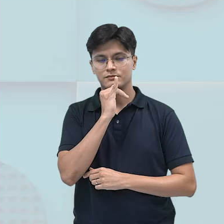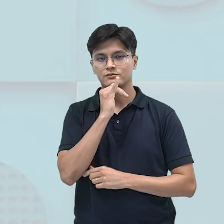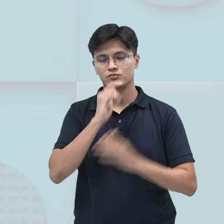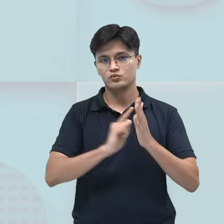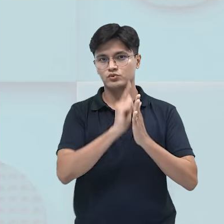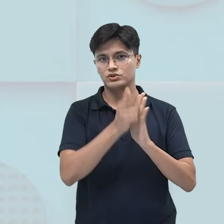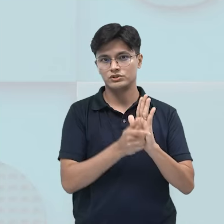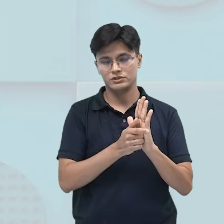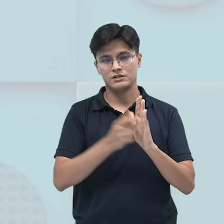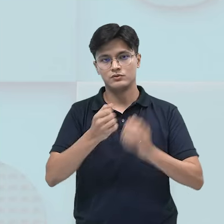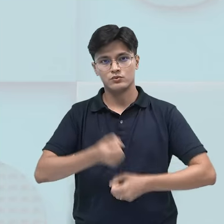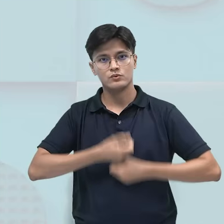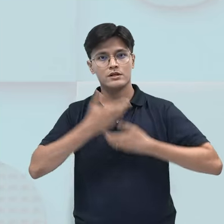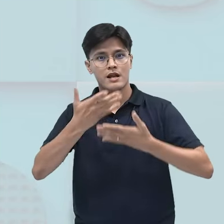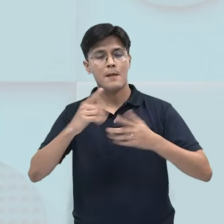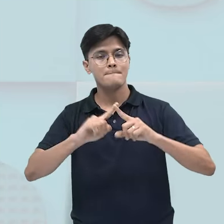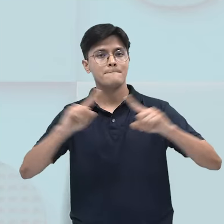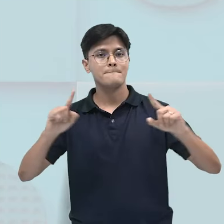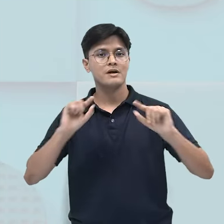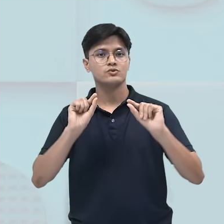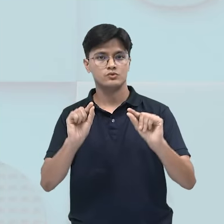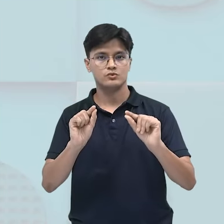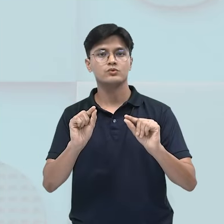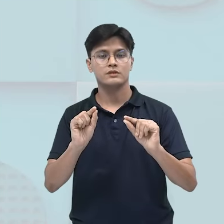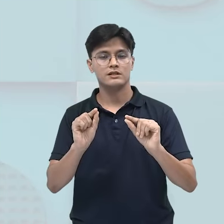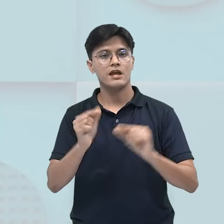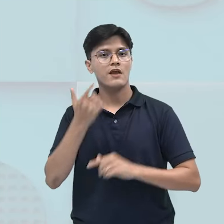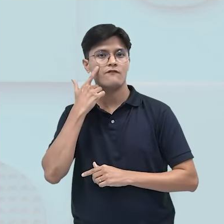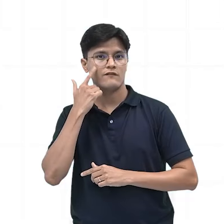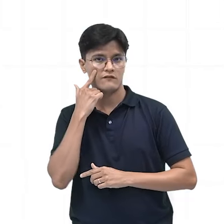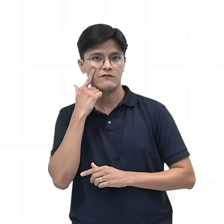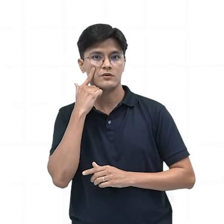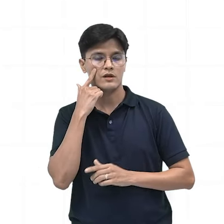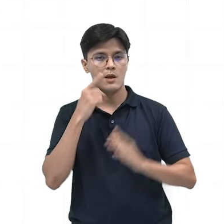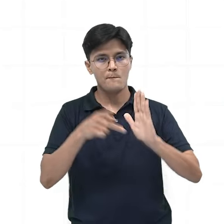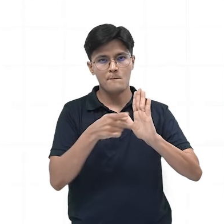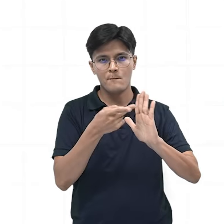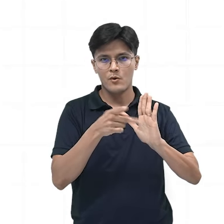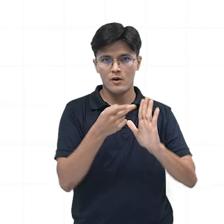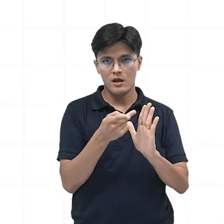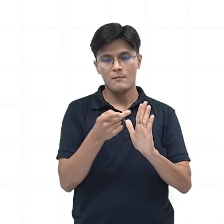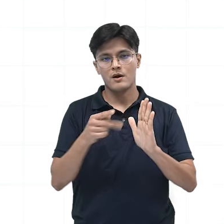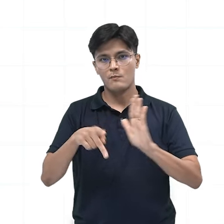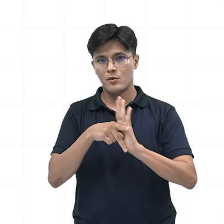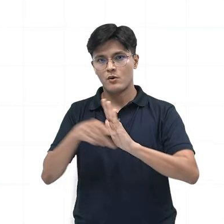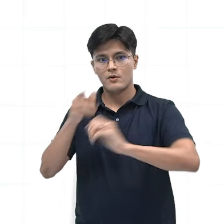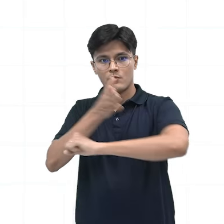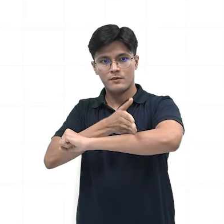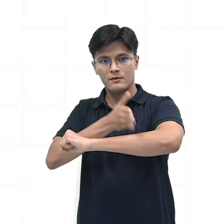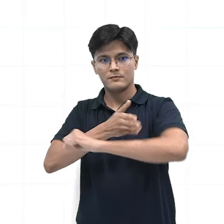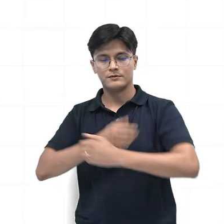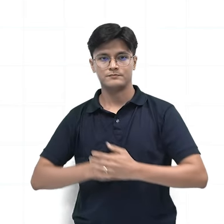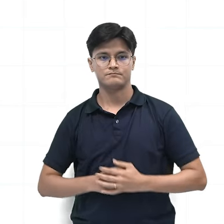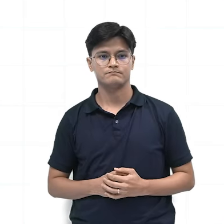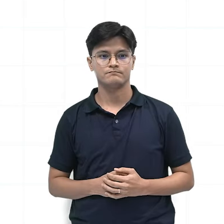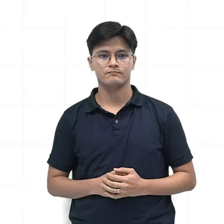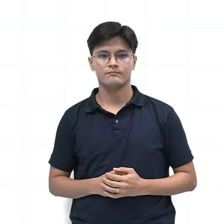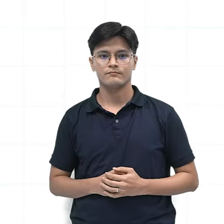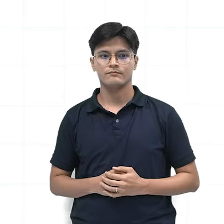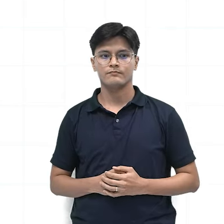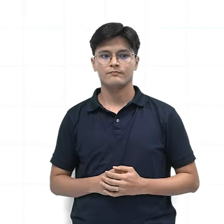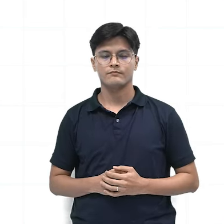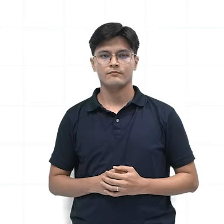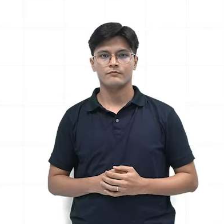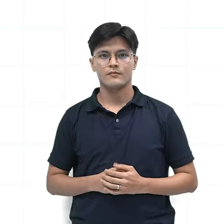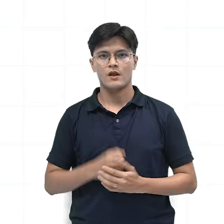gênero lírico, só que com um poema medieval. Vamos lá. Ai, flores do